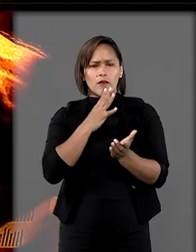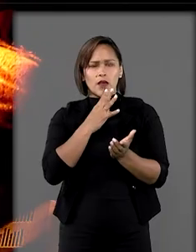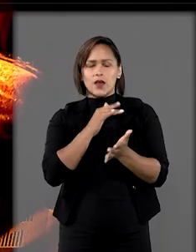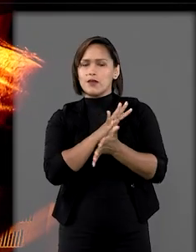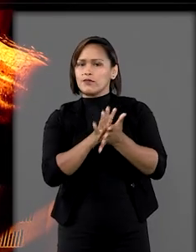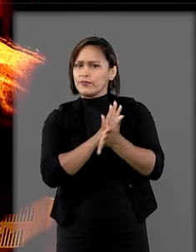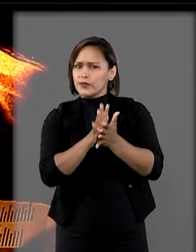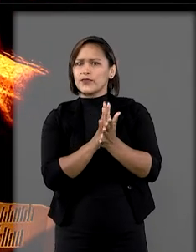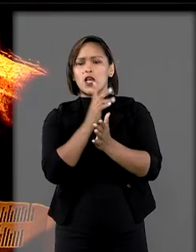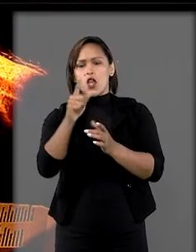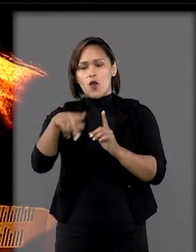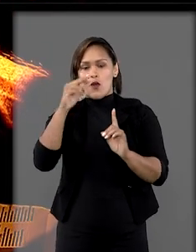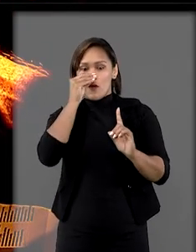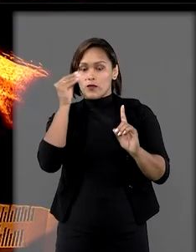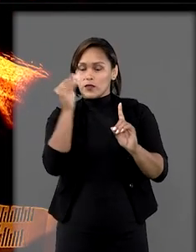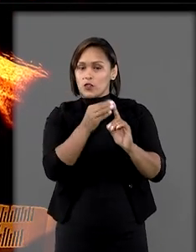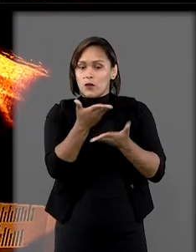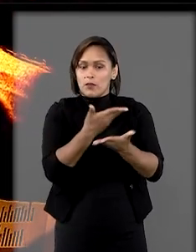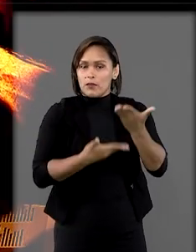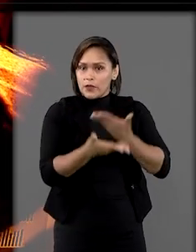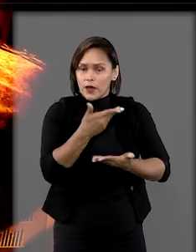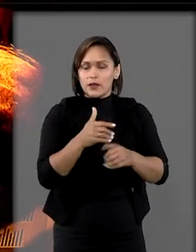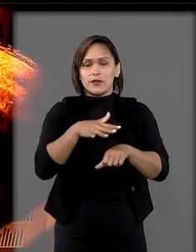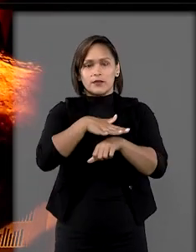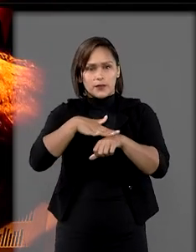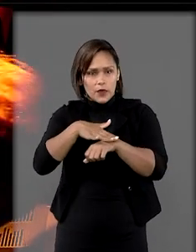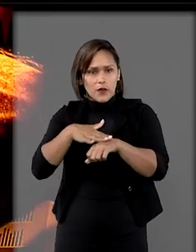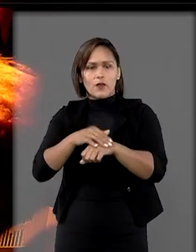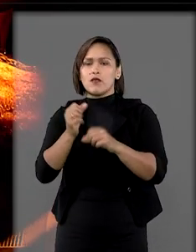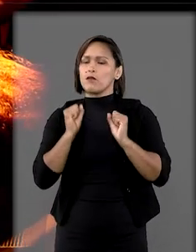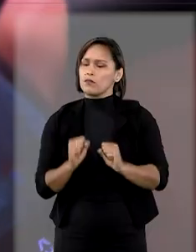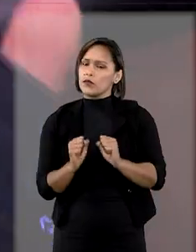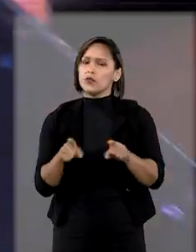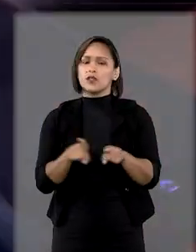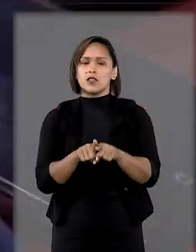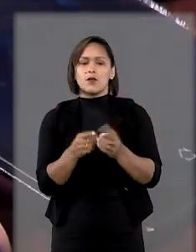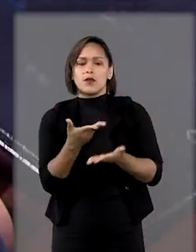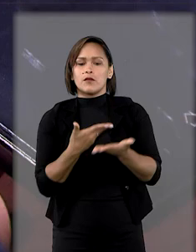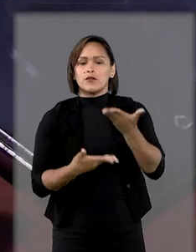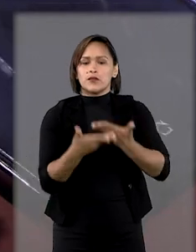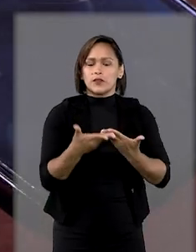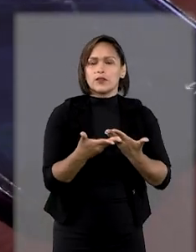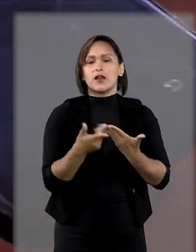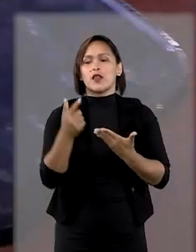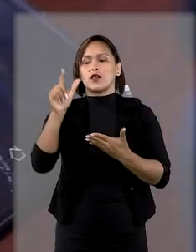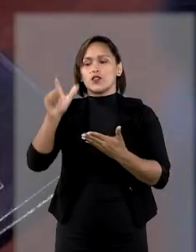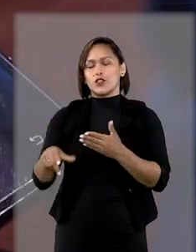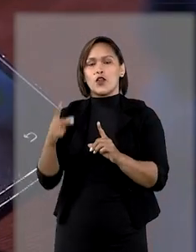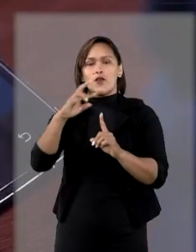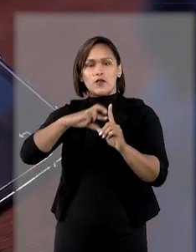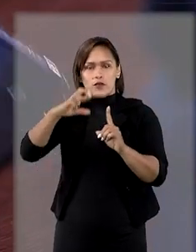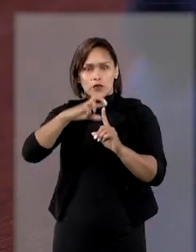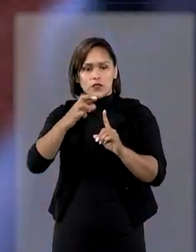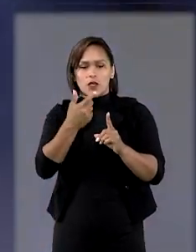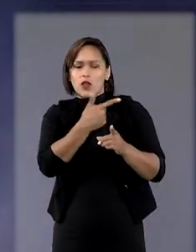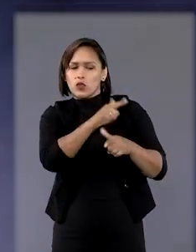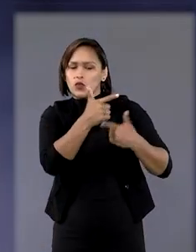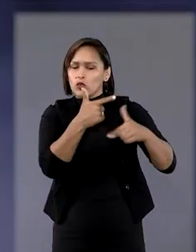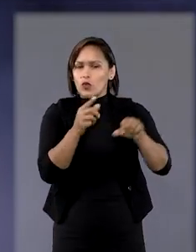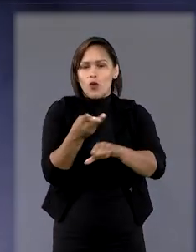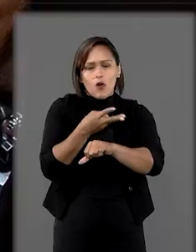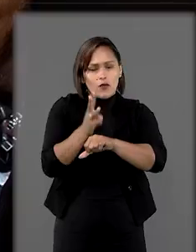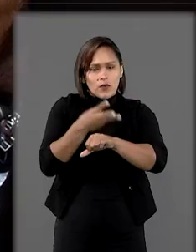conhecimento, tornaria o investigador um participante das conversas, podendo interagir com o interlocutor e gerenciar todas